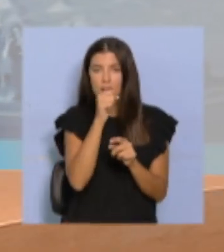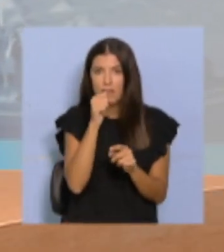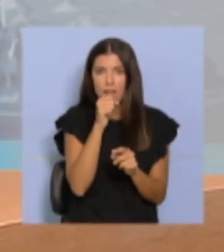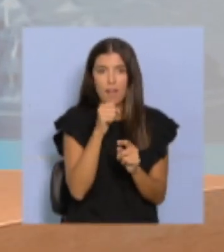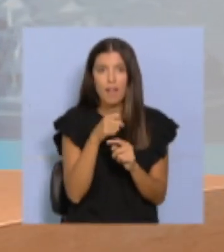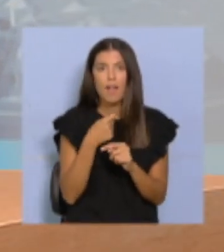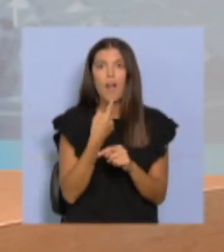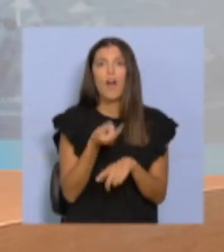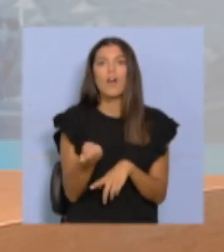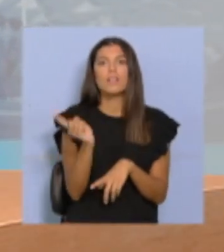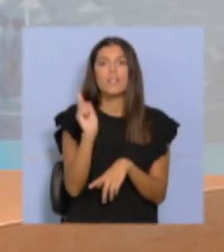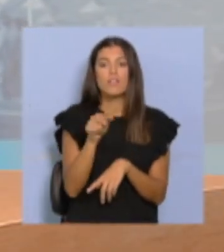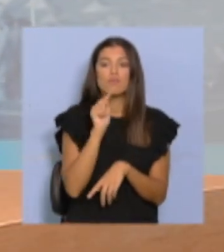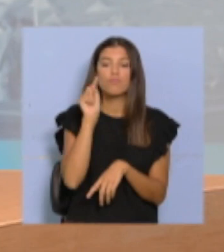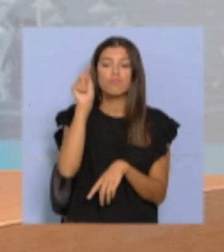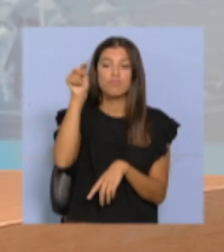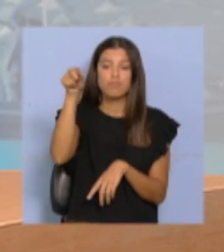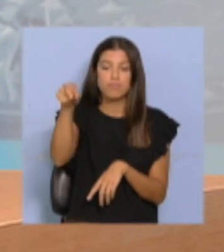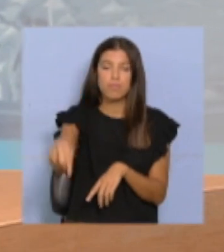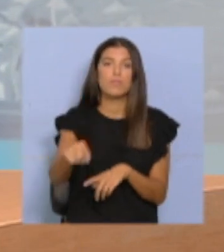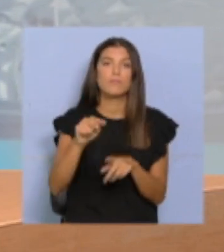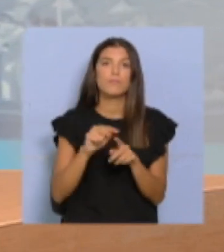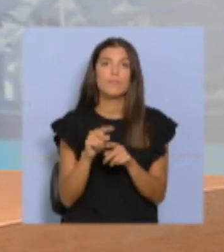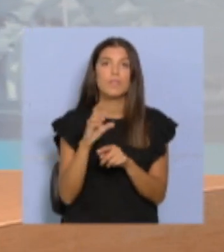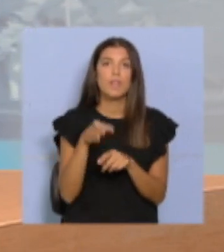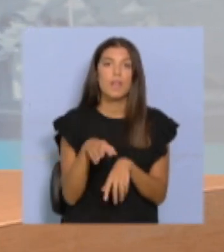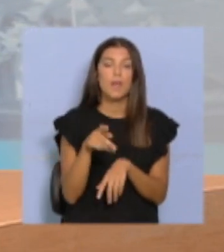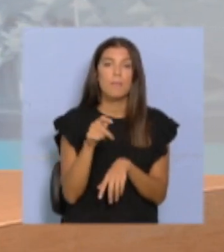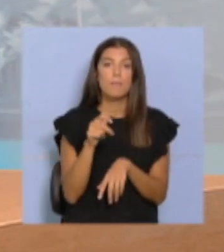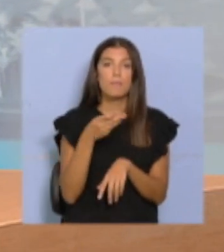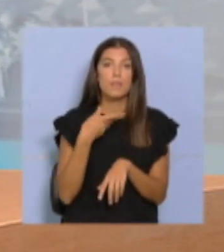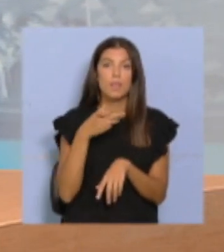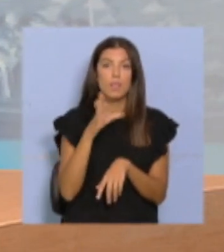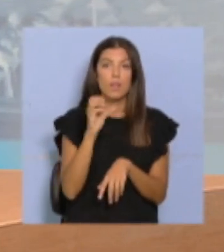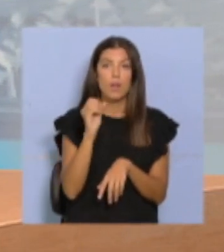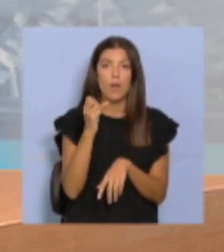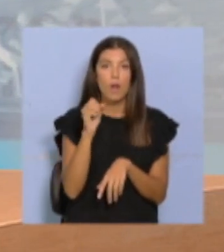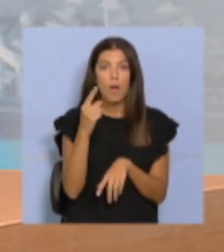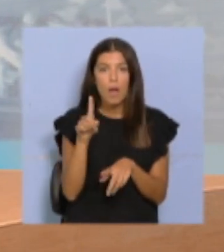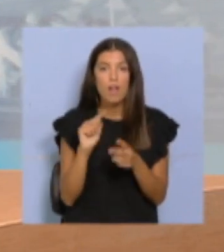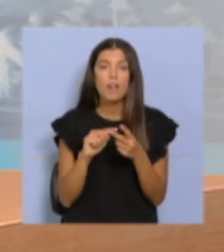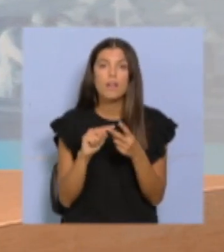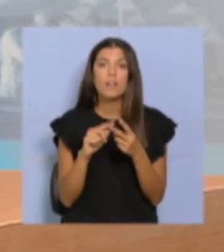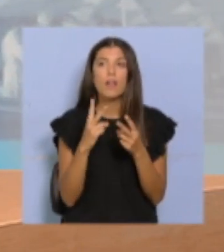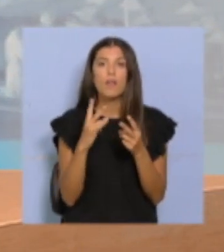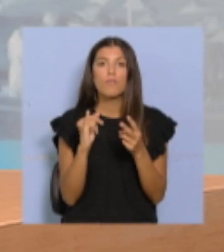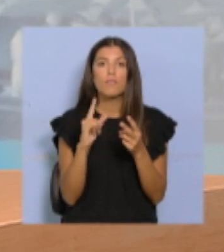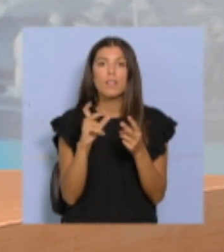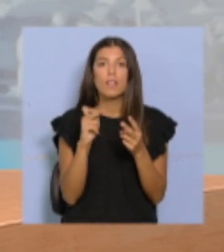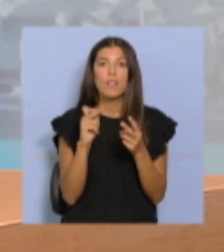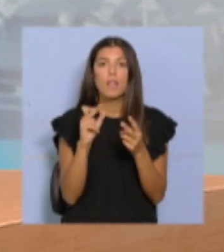a Pedrógão, a Castanheira de Pera e a Vilaró dos Vinhos,